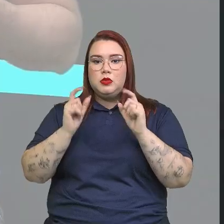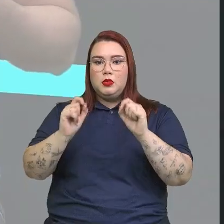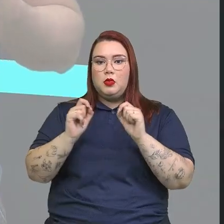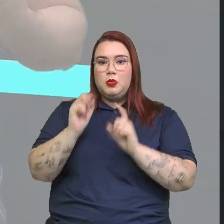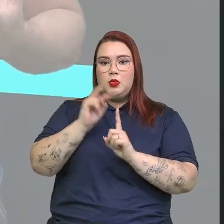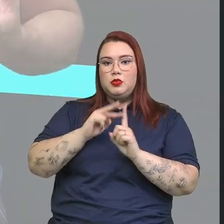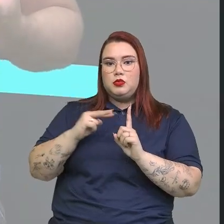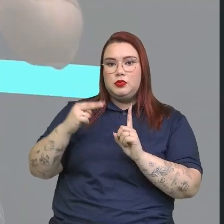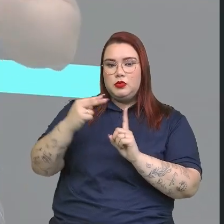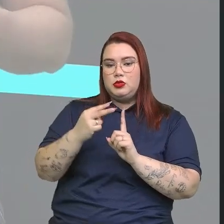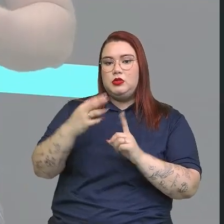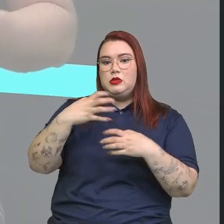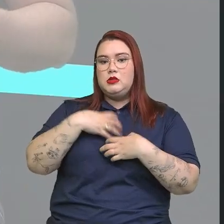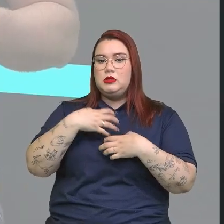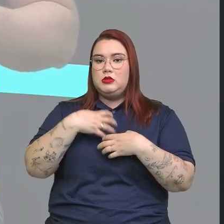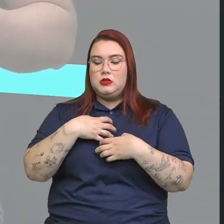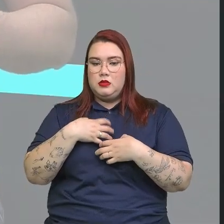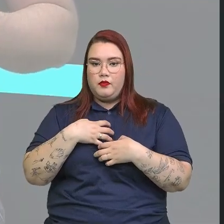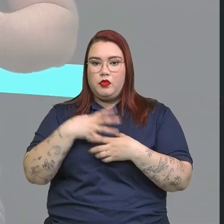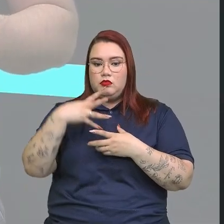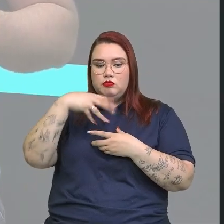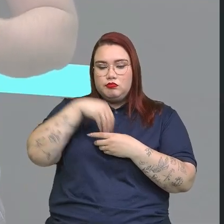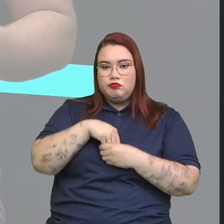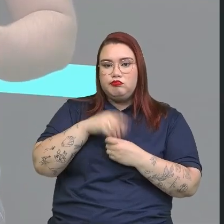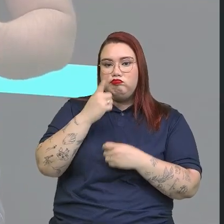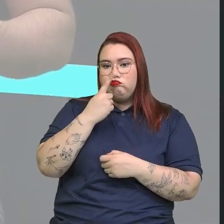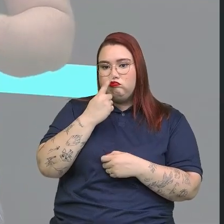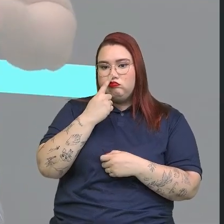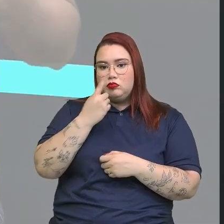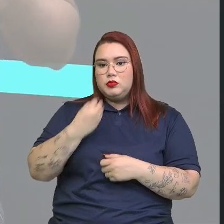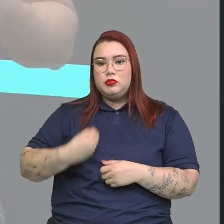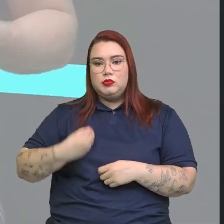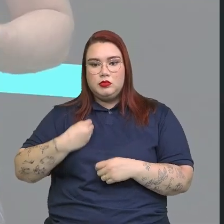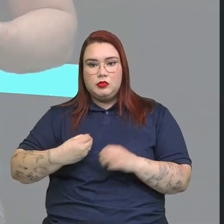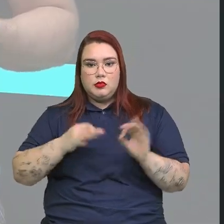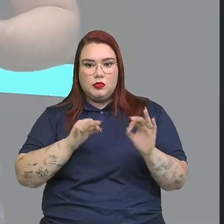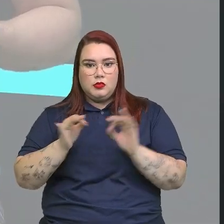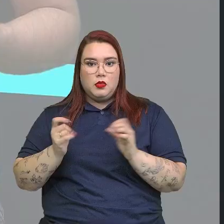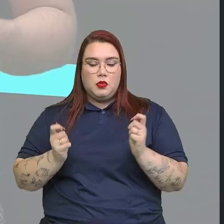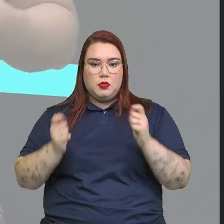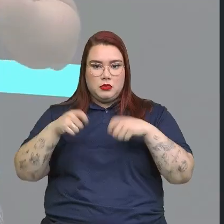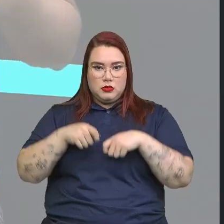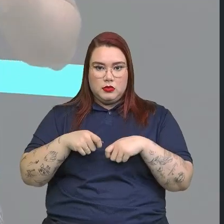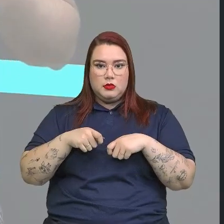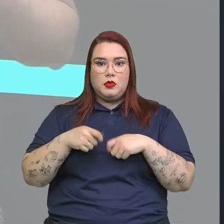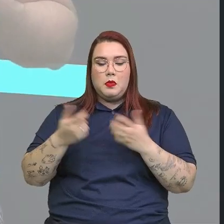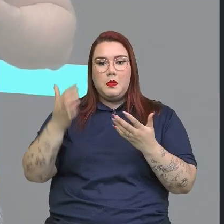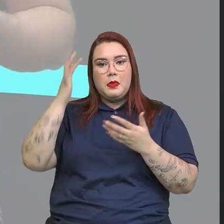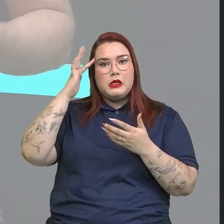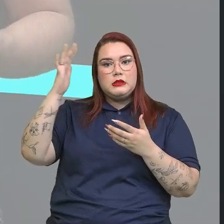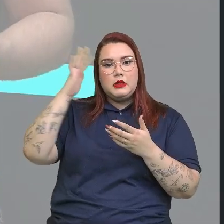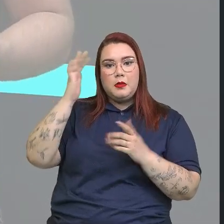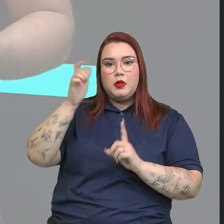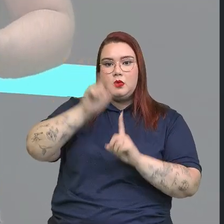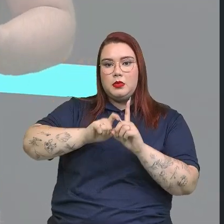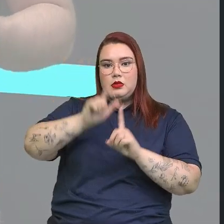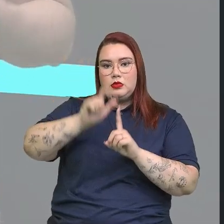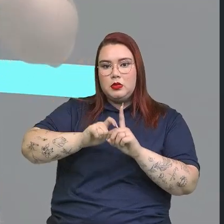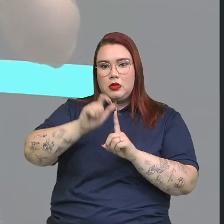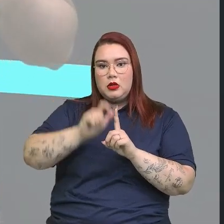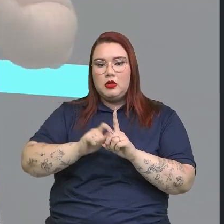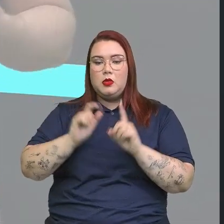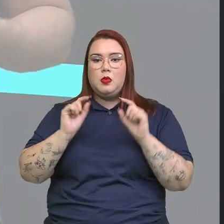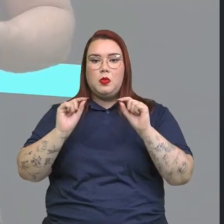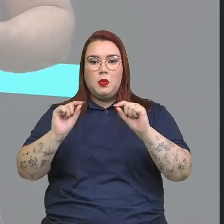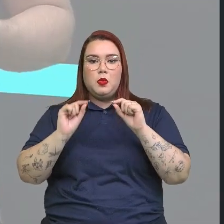visão sensível e íntima da existência, certo? Quando a gente consegue acessar os pensamentos do personagem, o